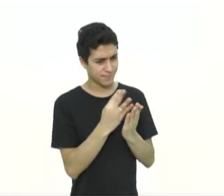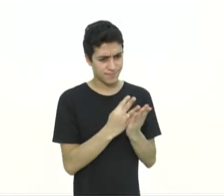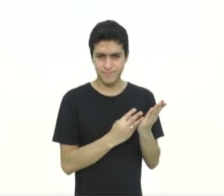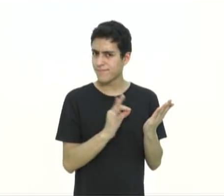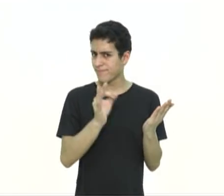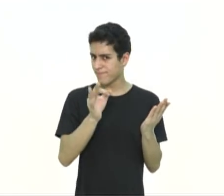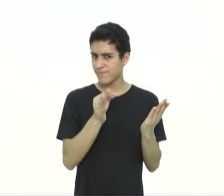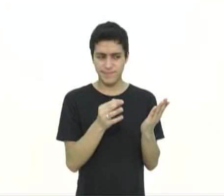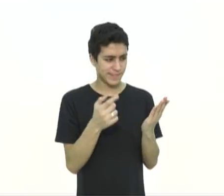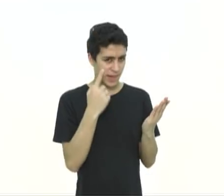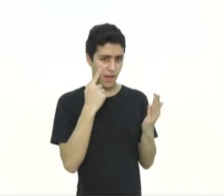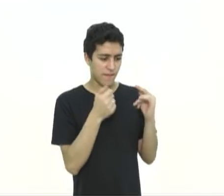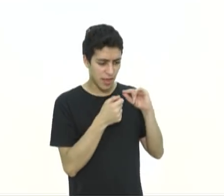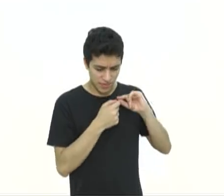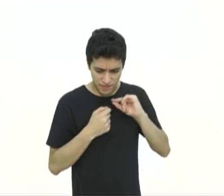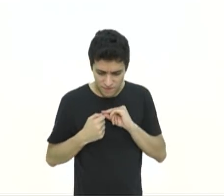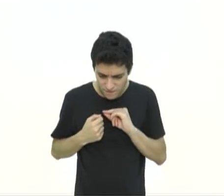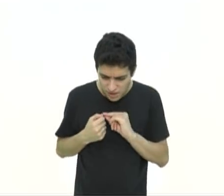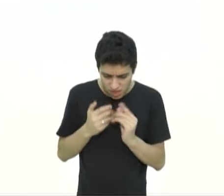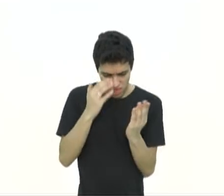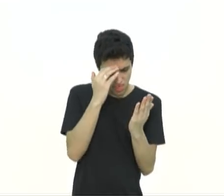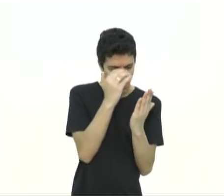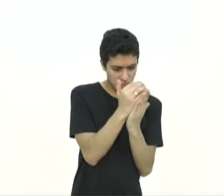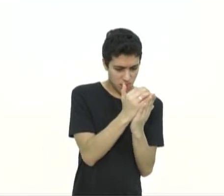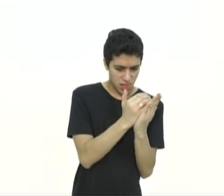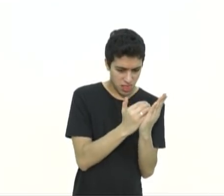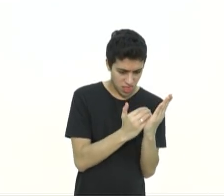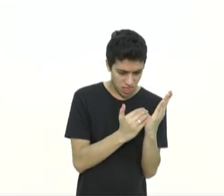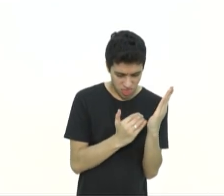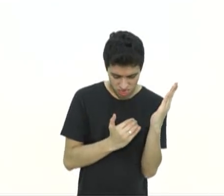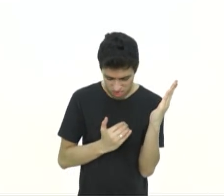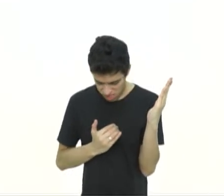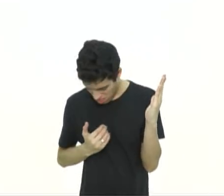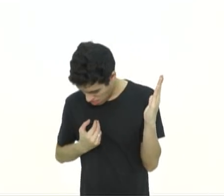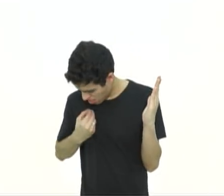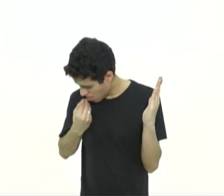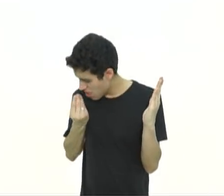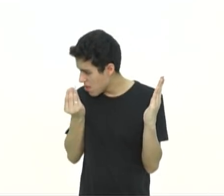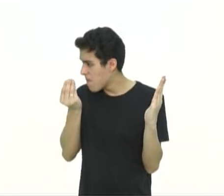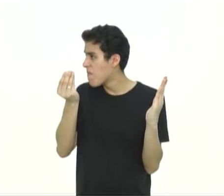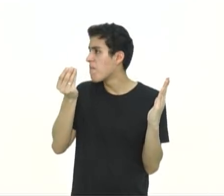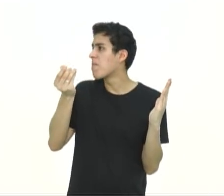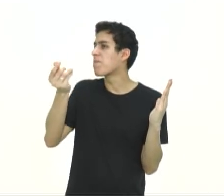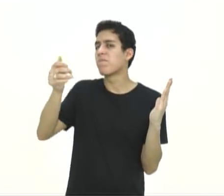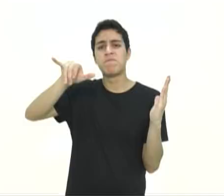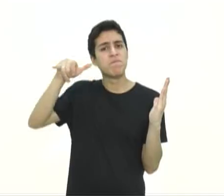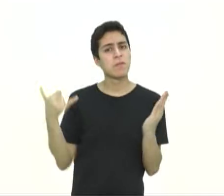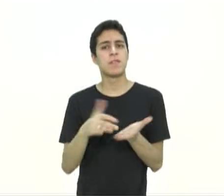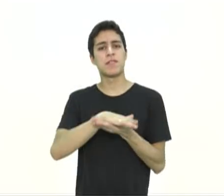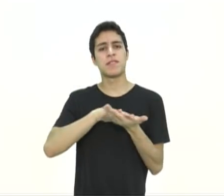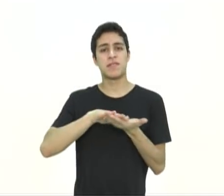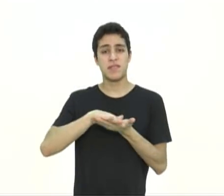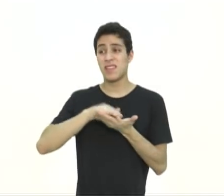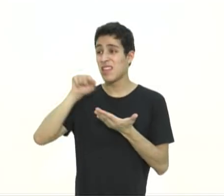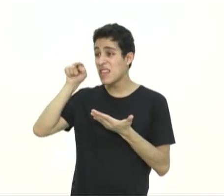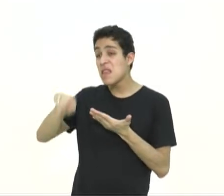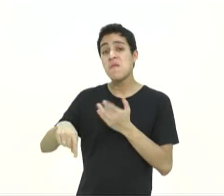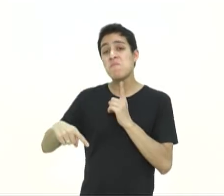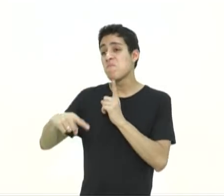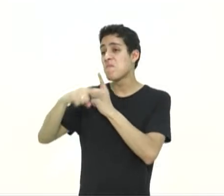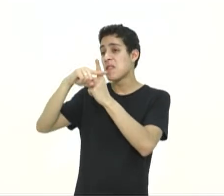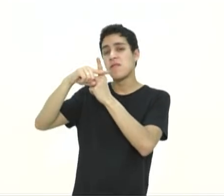tarefas atribuídas ao bem-estar, uma pessoa ficará sem tempo para aproveitar a vida. E isso não irá gerar